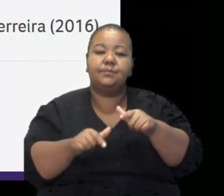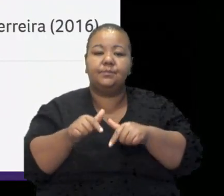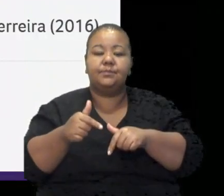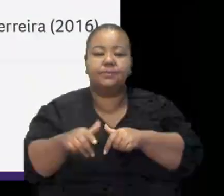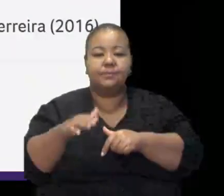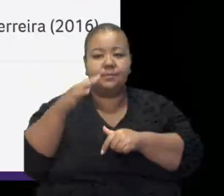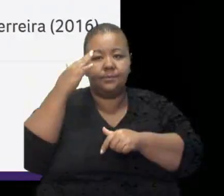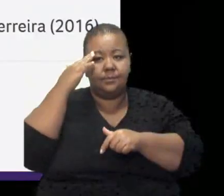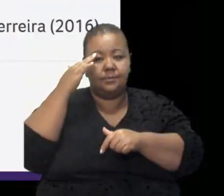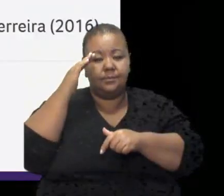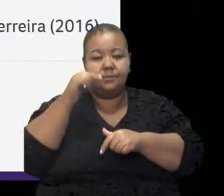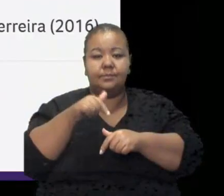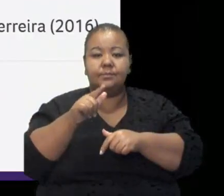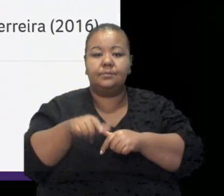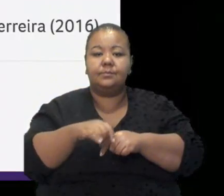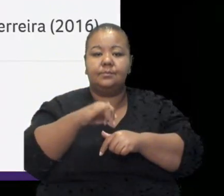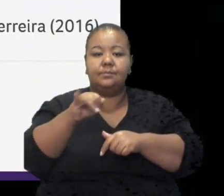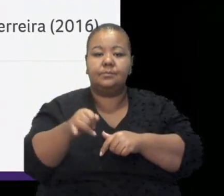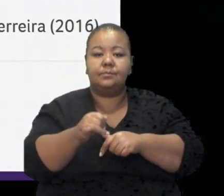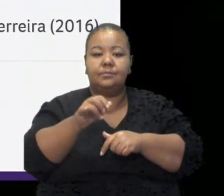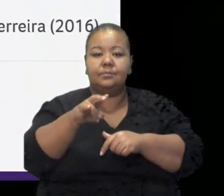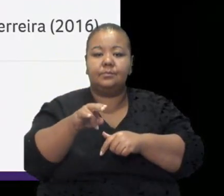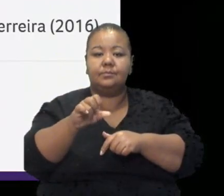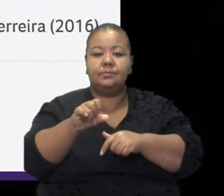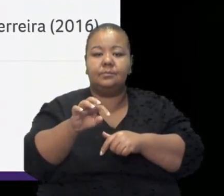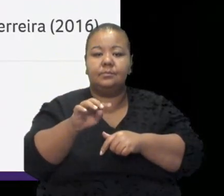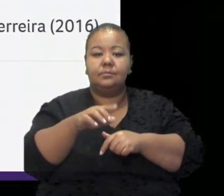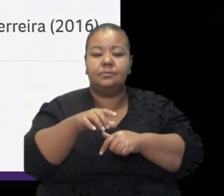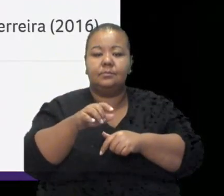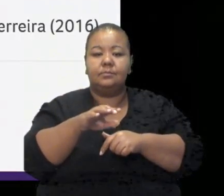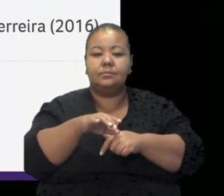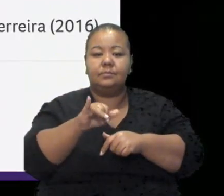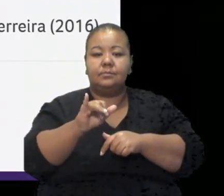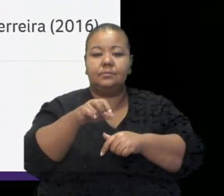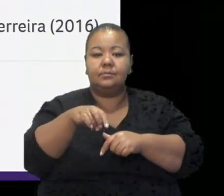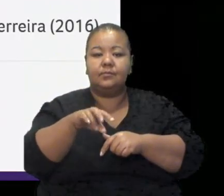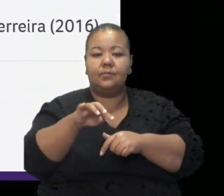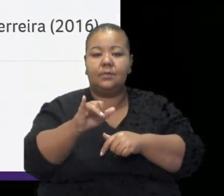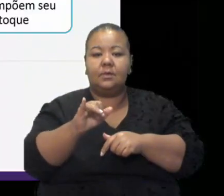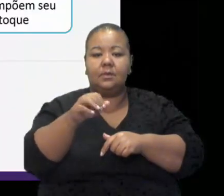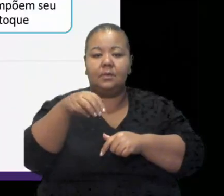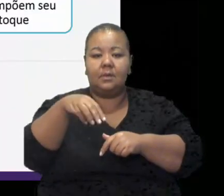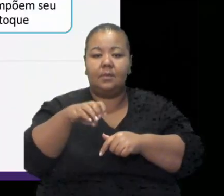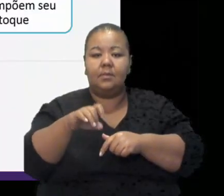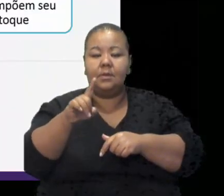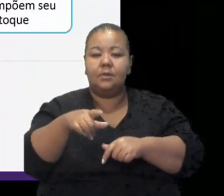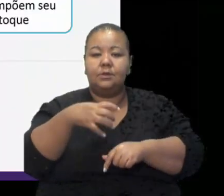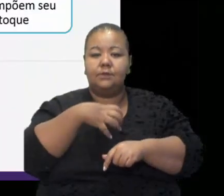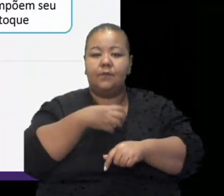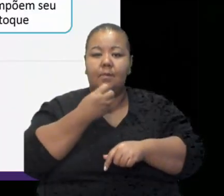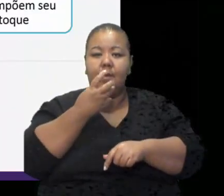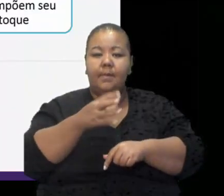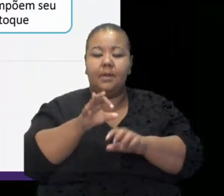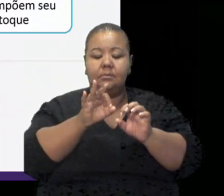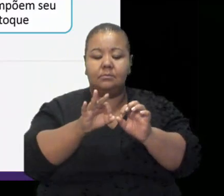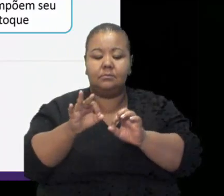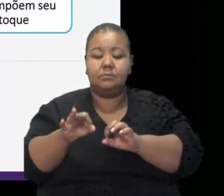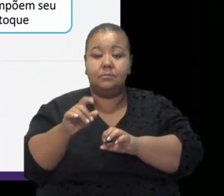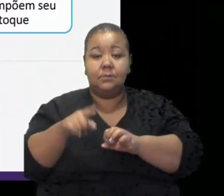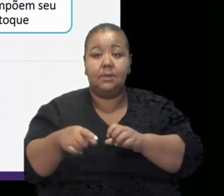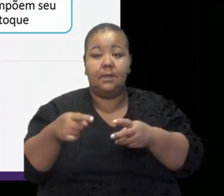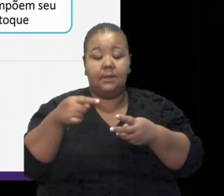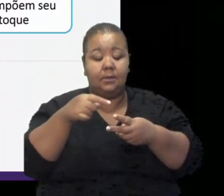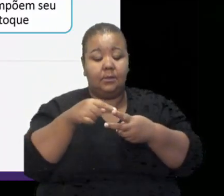a entender o Just in Time de uma forma bem elaborada. E ele trata aqui de dois pontos que